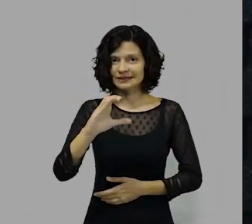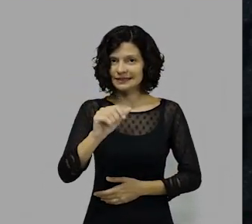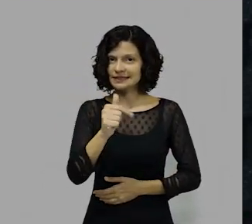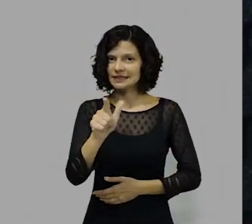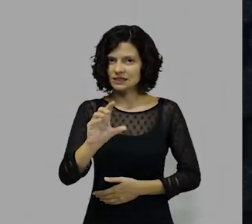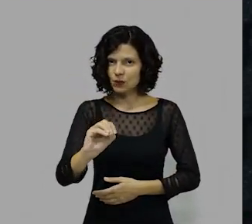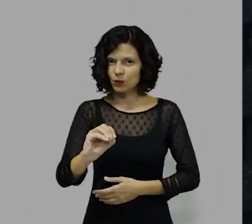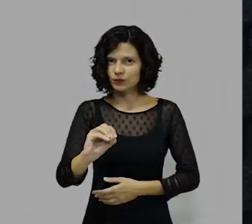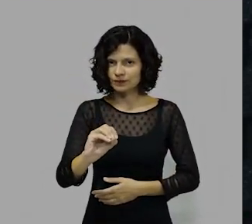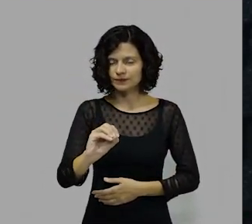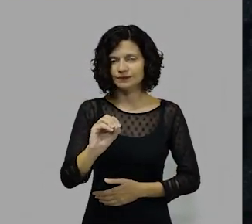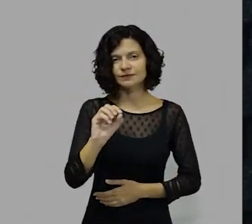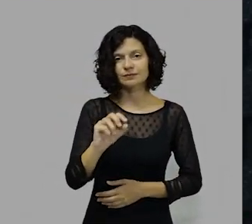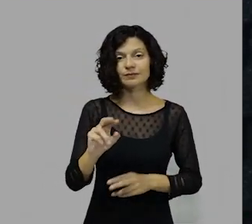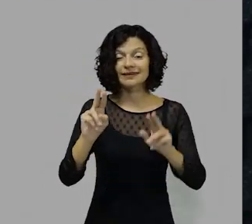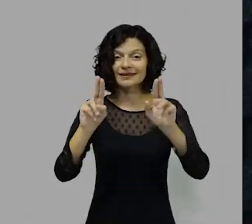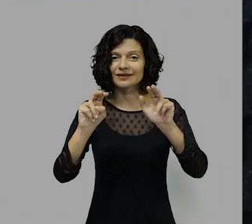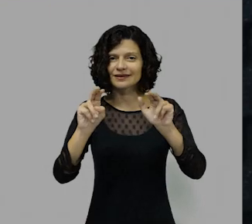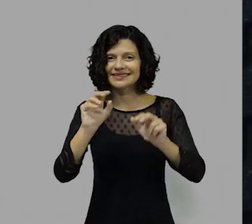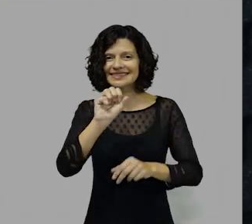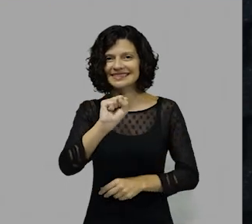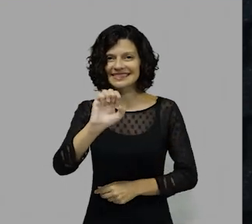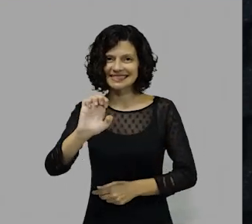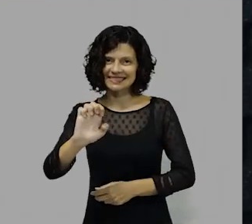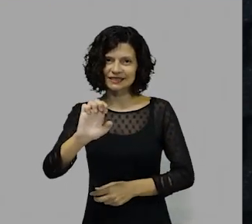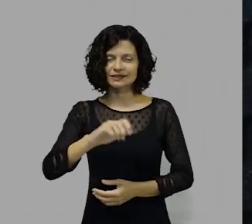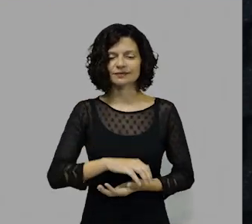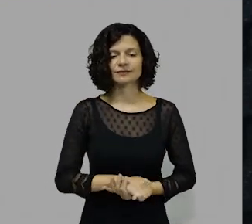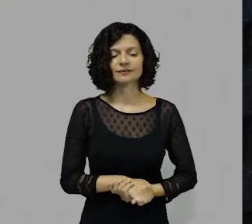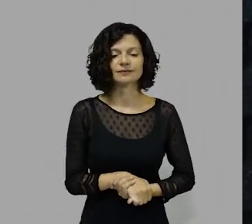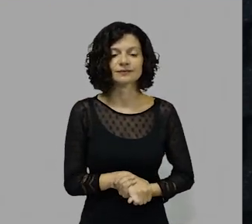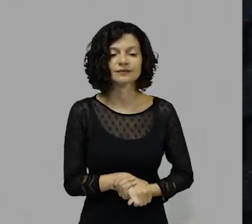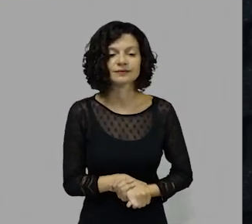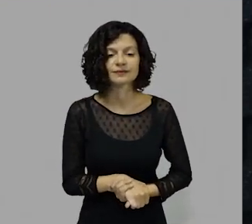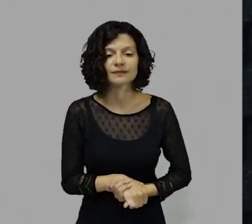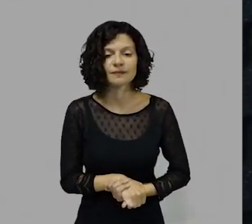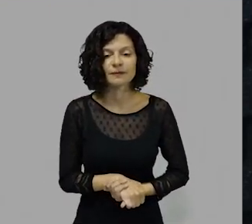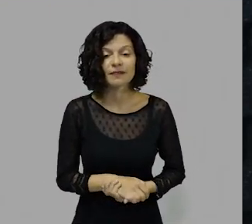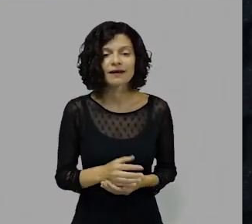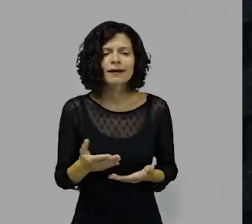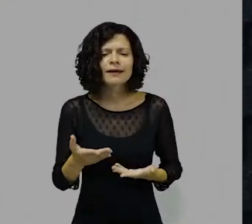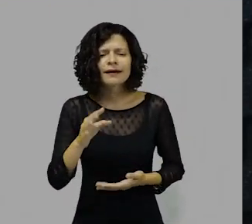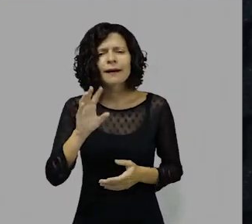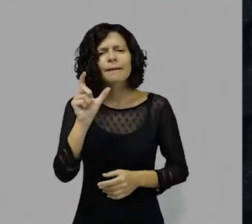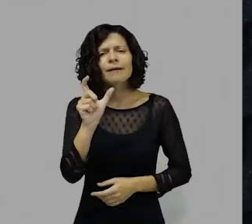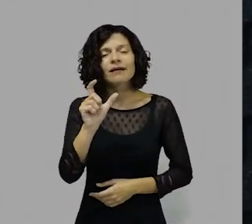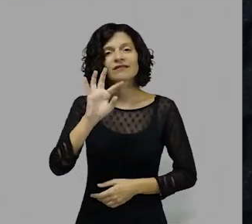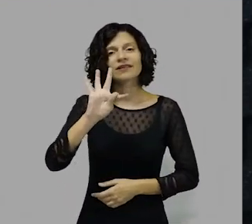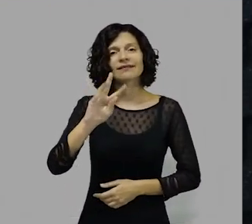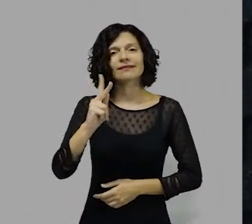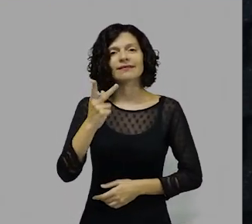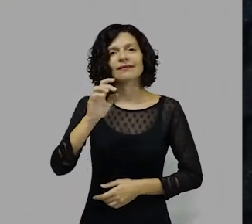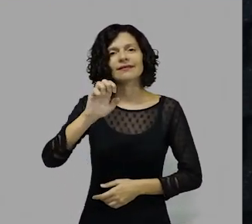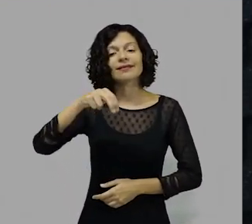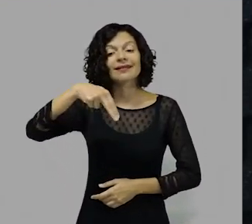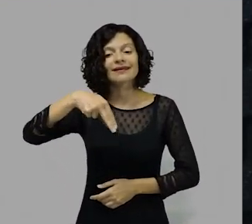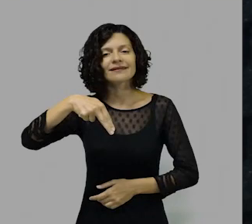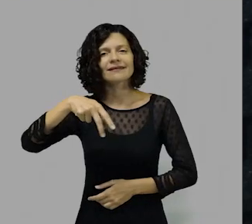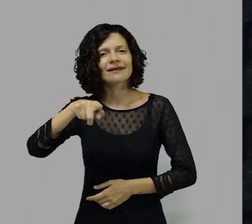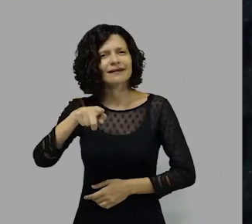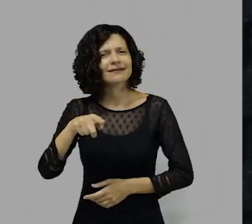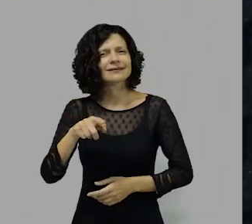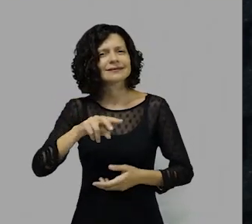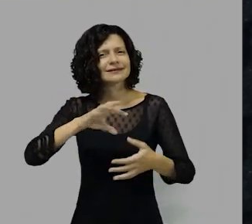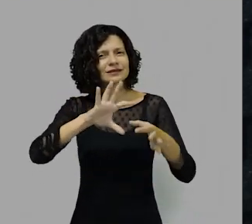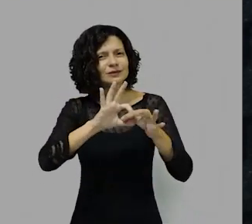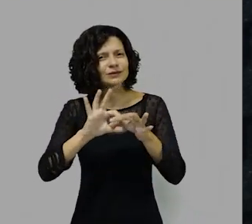se. Then, nesse contexto, está dando a ideia de conclusão, porque eu digo, faço uma